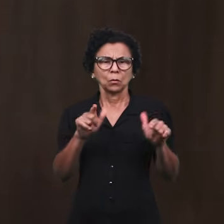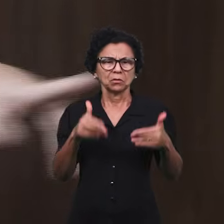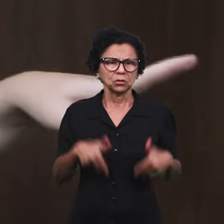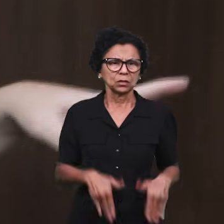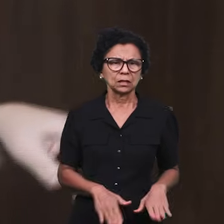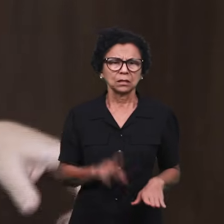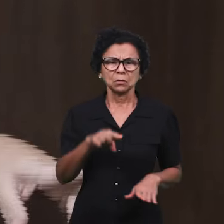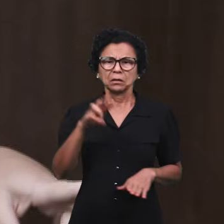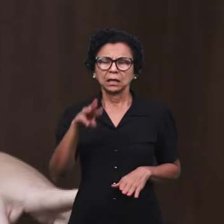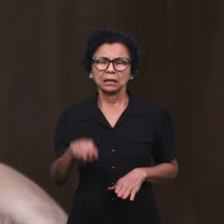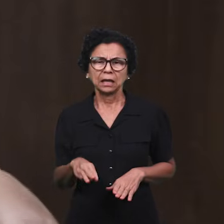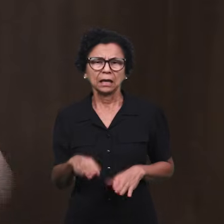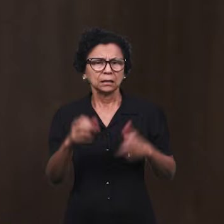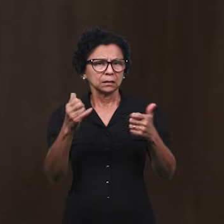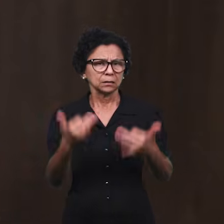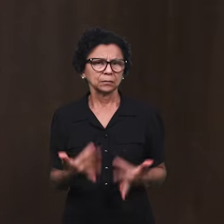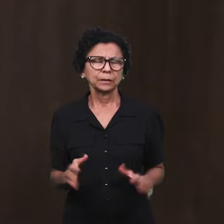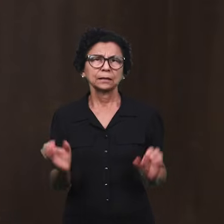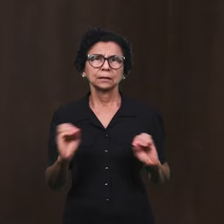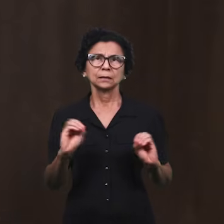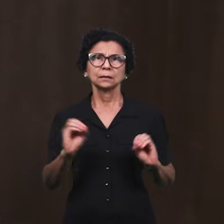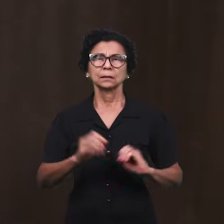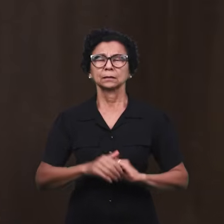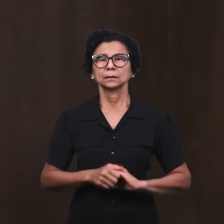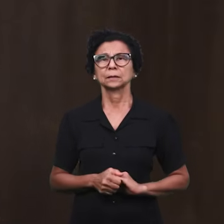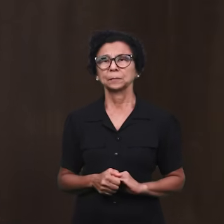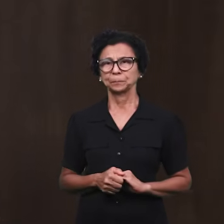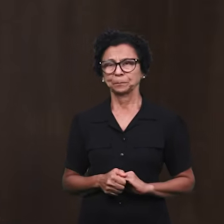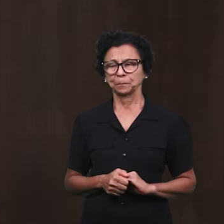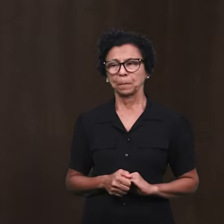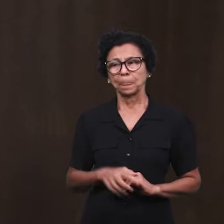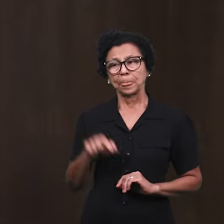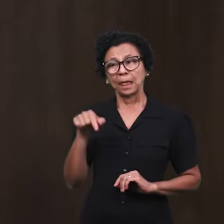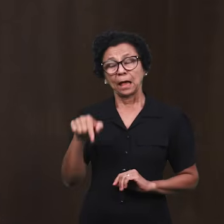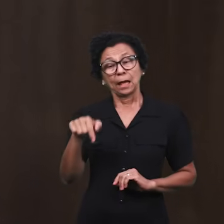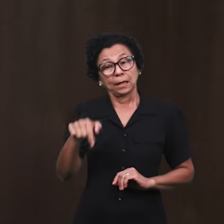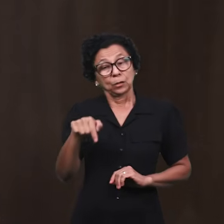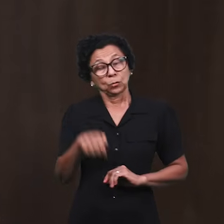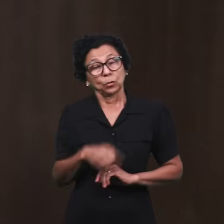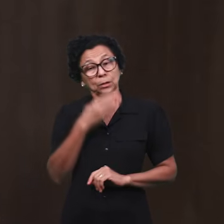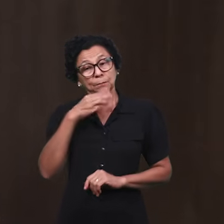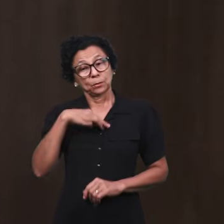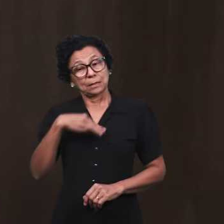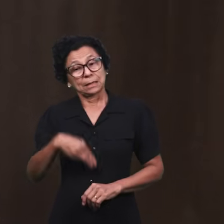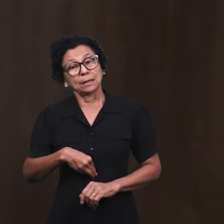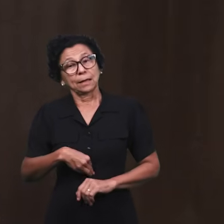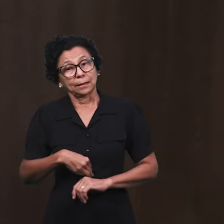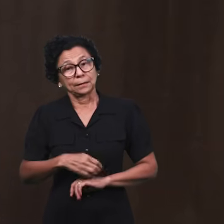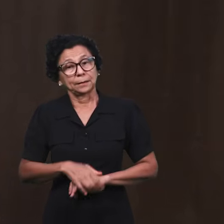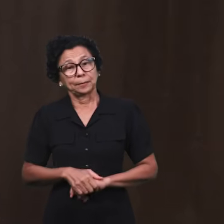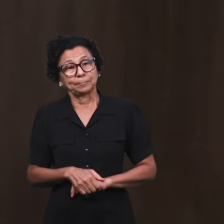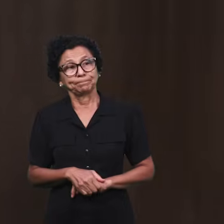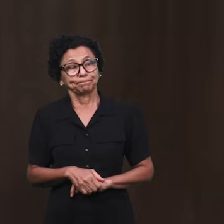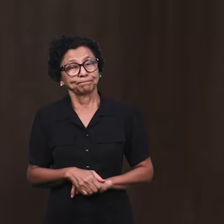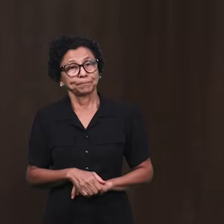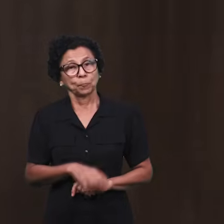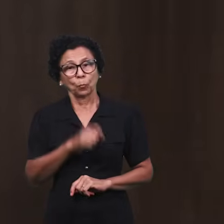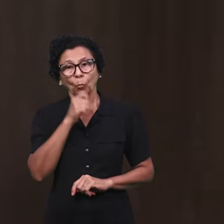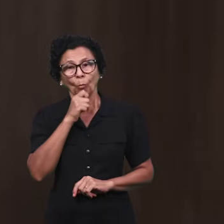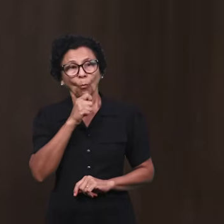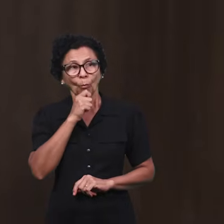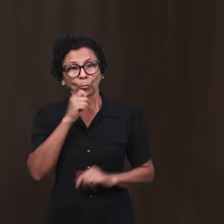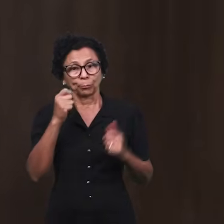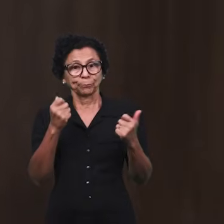faço literal, início e fim, e de repente, aí o pastor já está falando lá na frente outra coisa. Aí eu estou aqui tentando interpretar Melquisedeque ainda. É